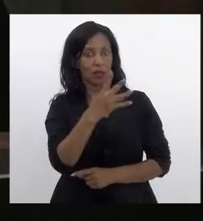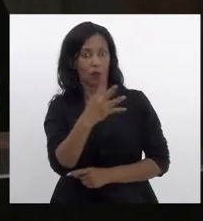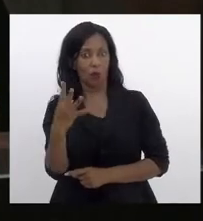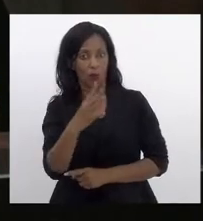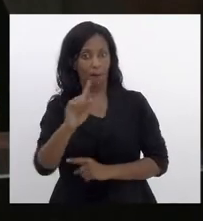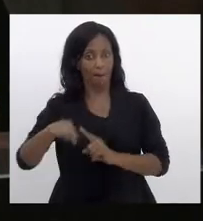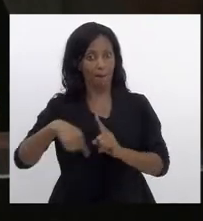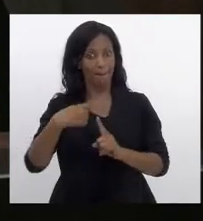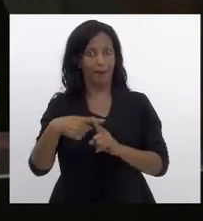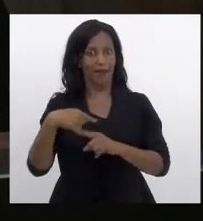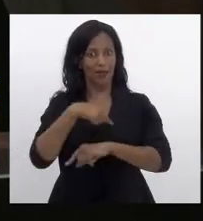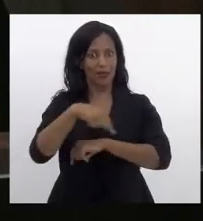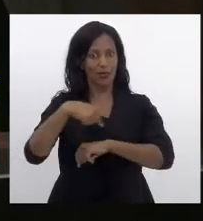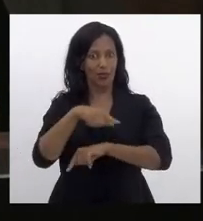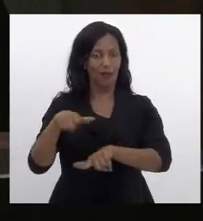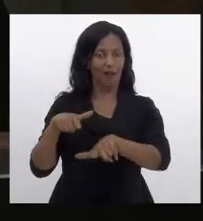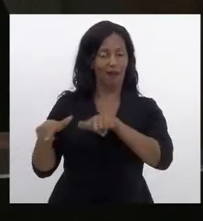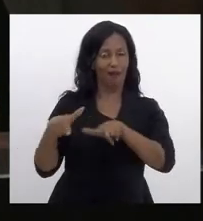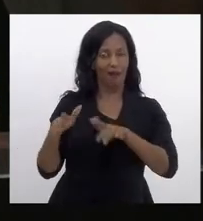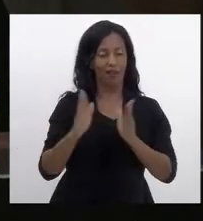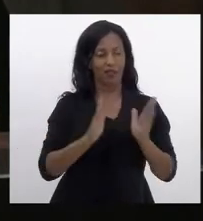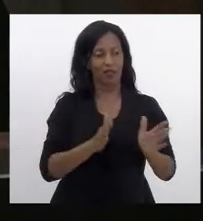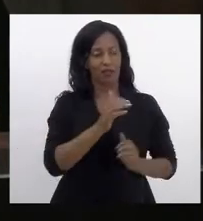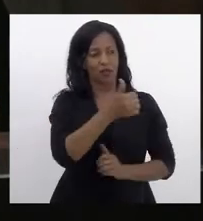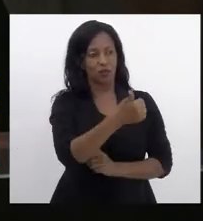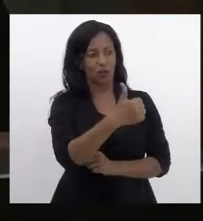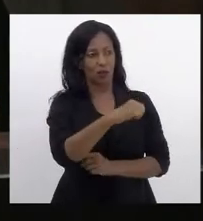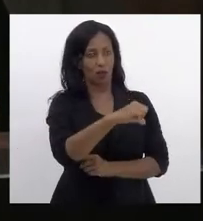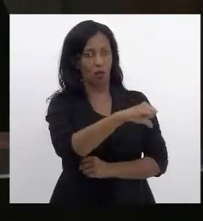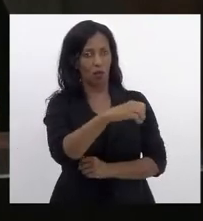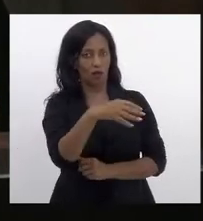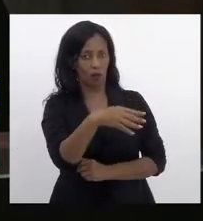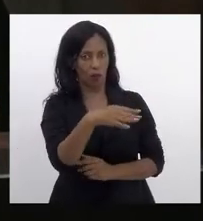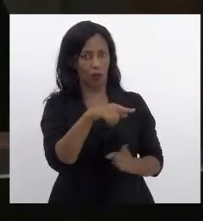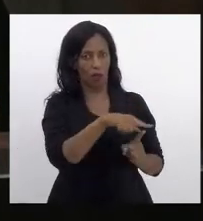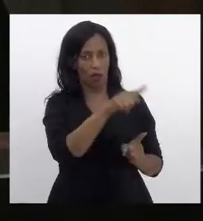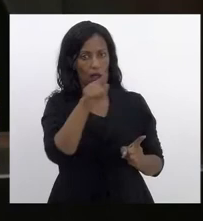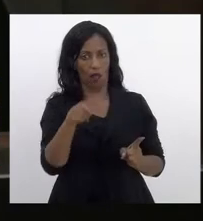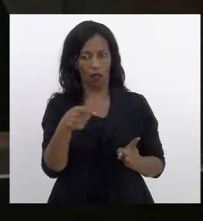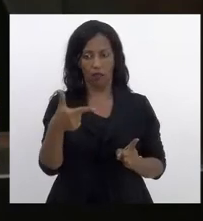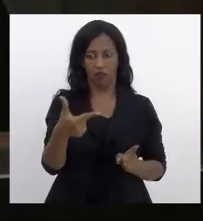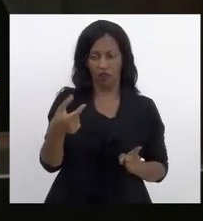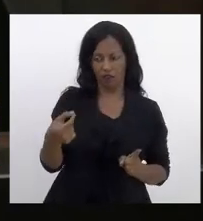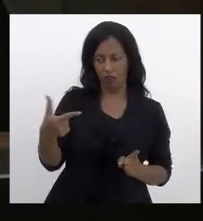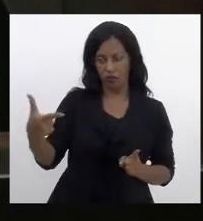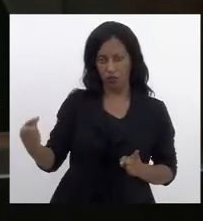Tivemos, de 1994 até 2020,